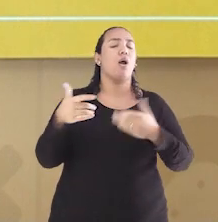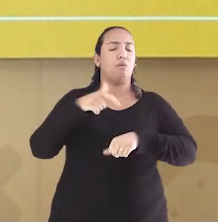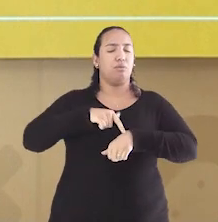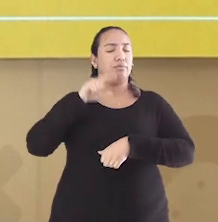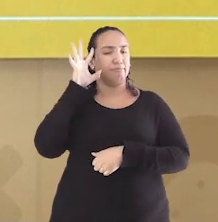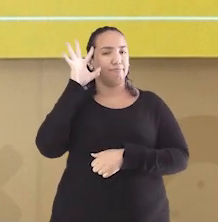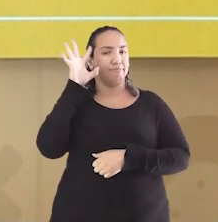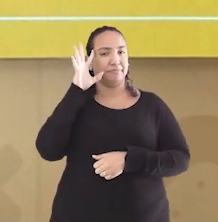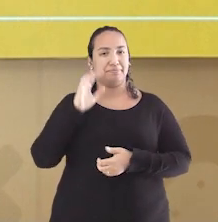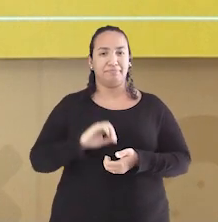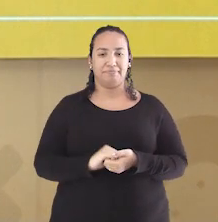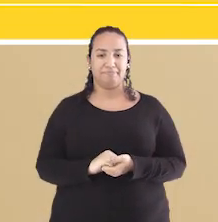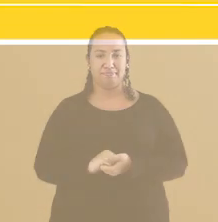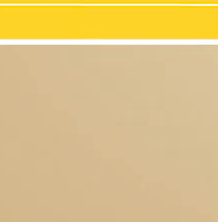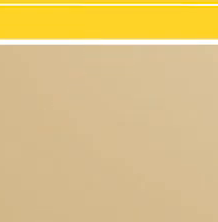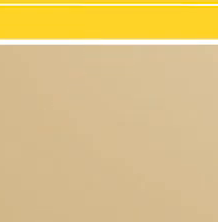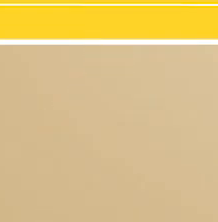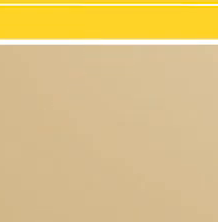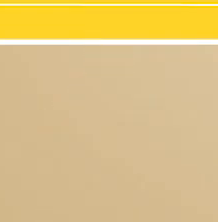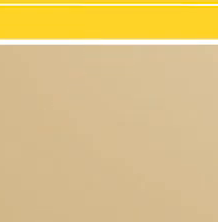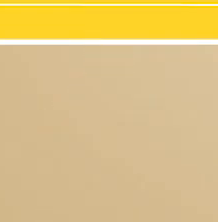Um tempinho para vocês pensarem.